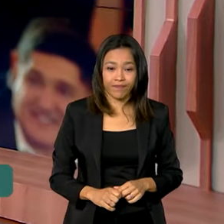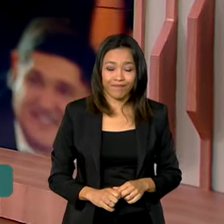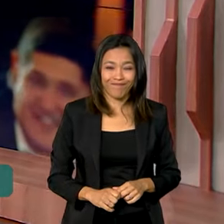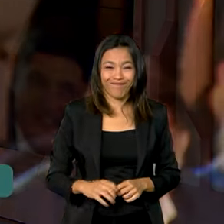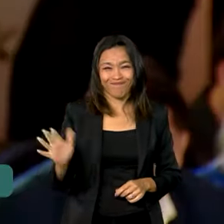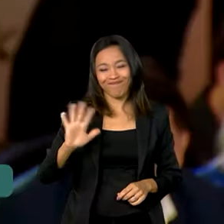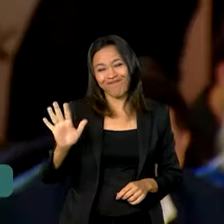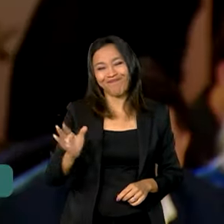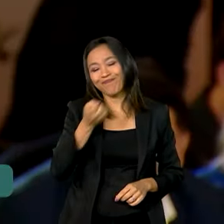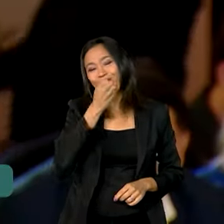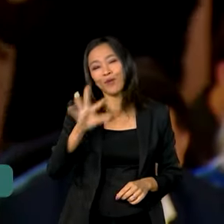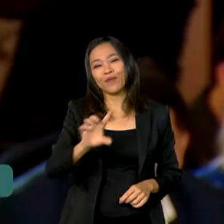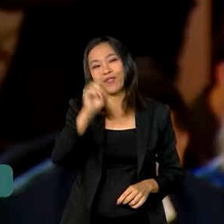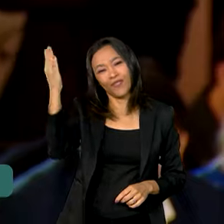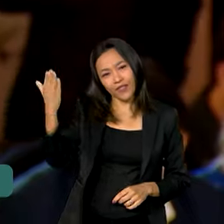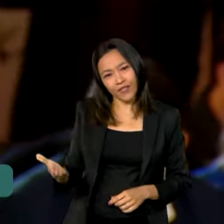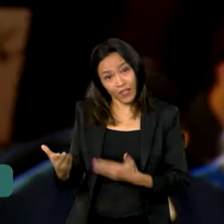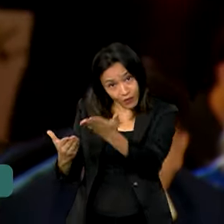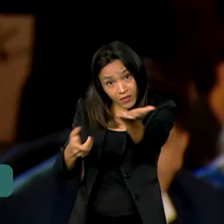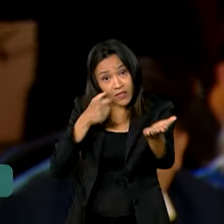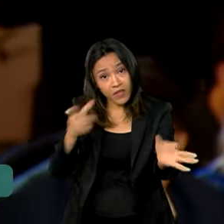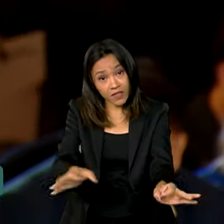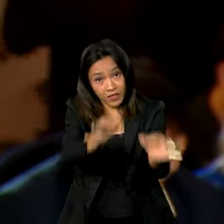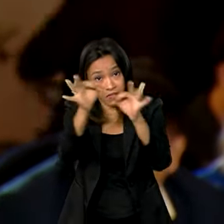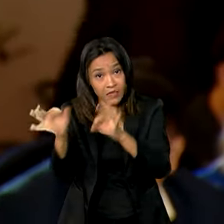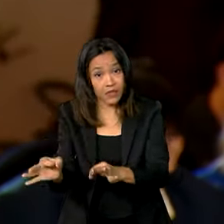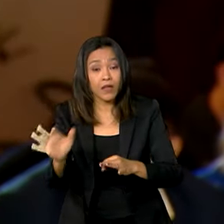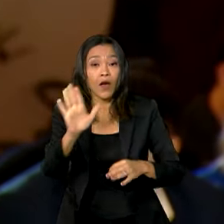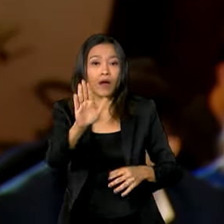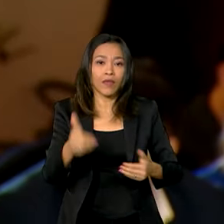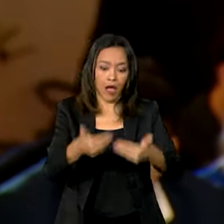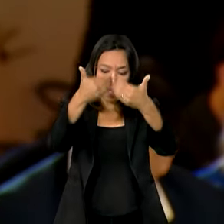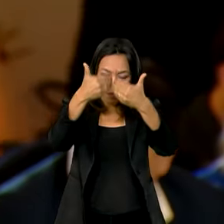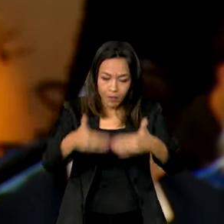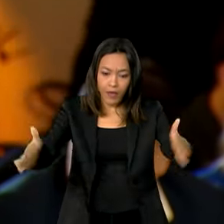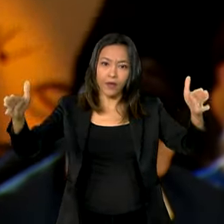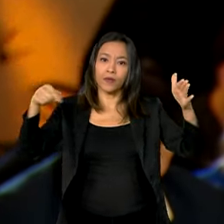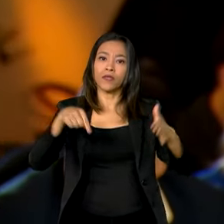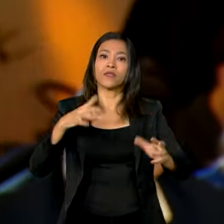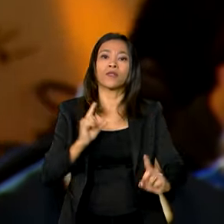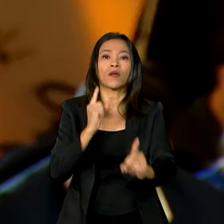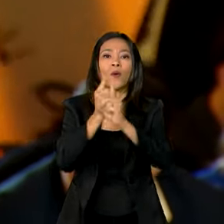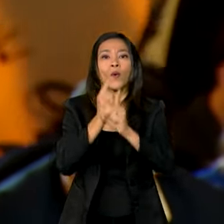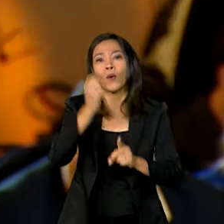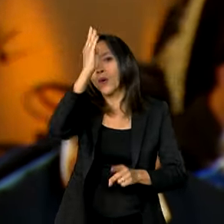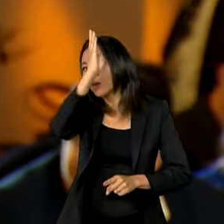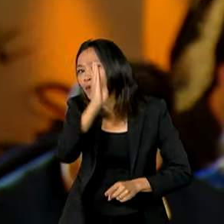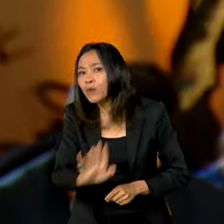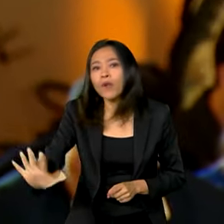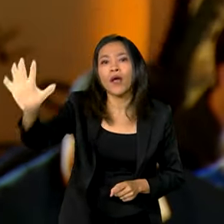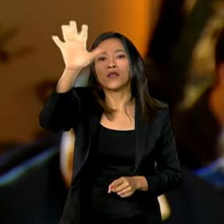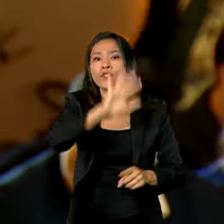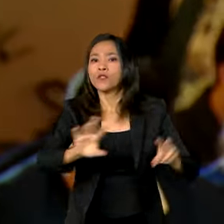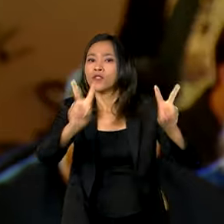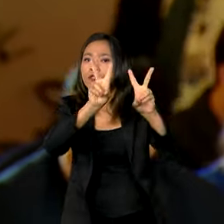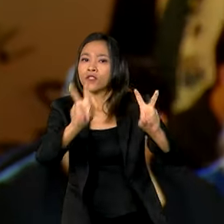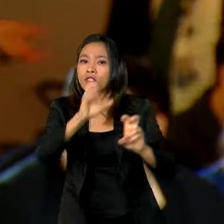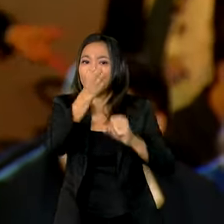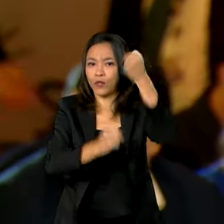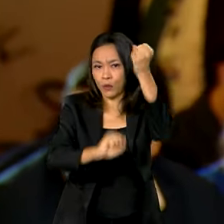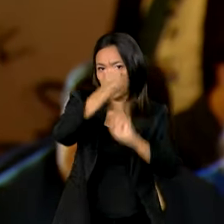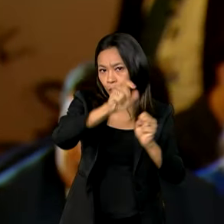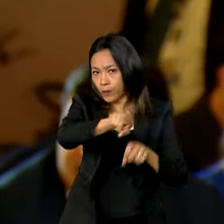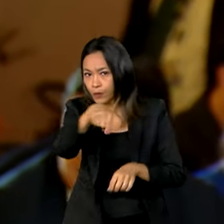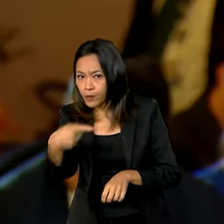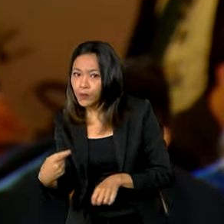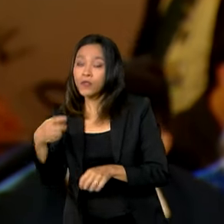Oi, Vanessa. Bom dia para você. Bom dia para você que nos acompanha. A abertura do Encontro Nacional da Indústria da Construção, aqui na sede